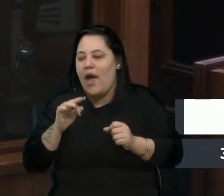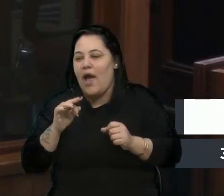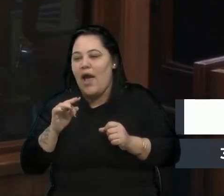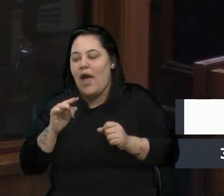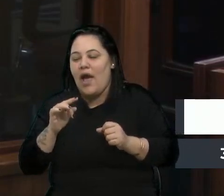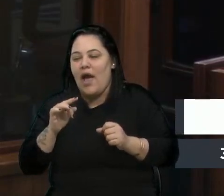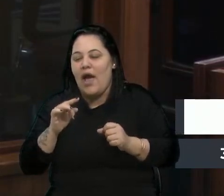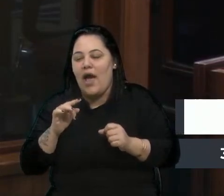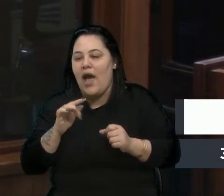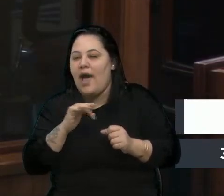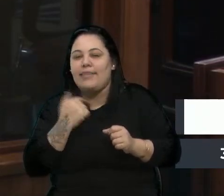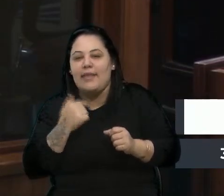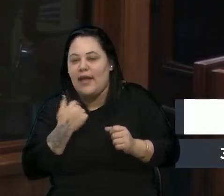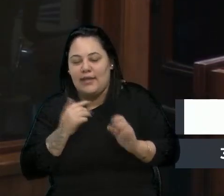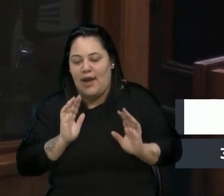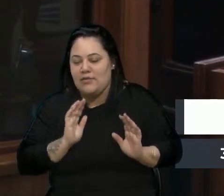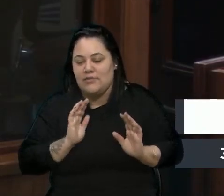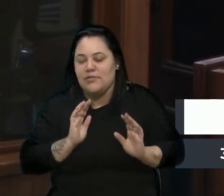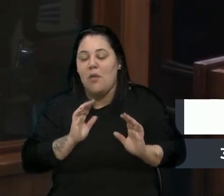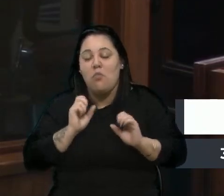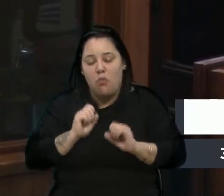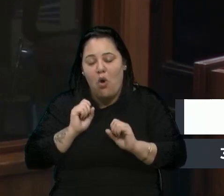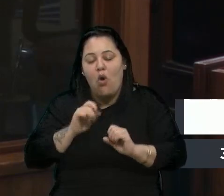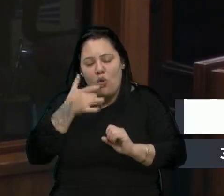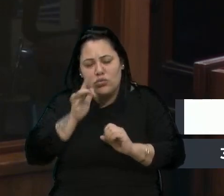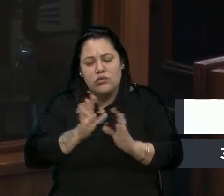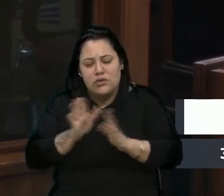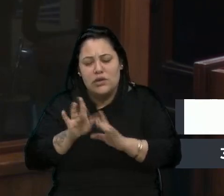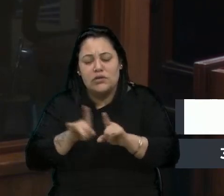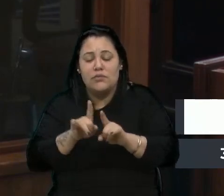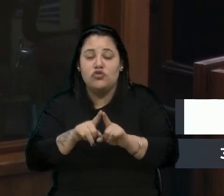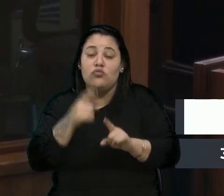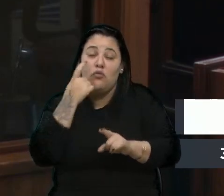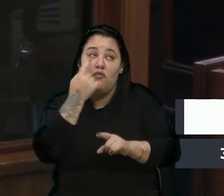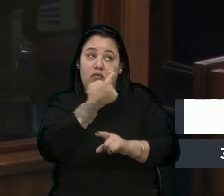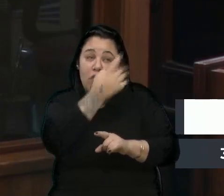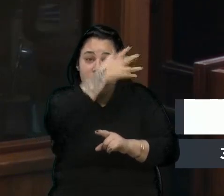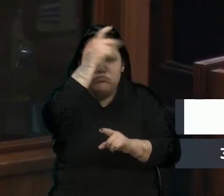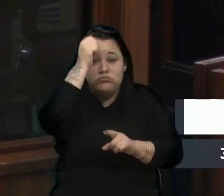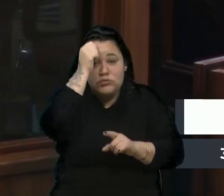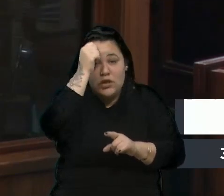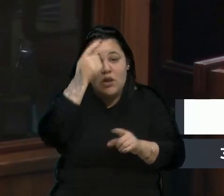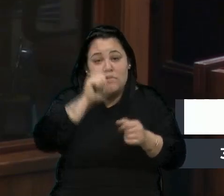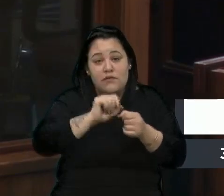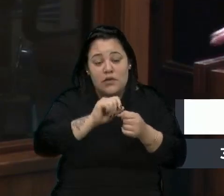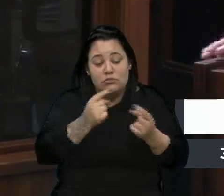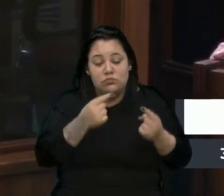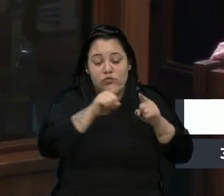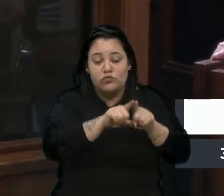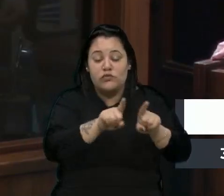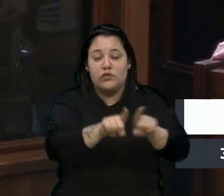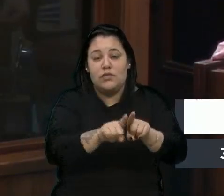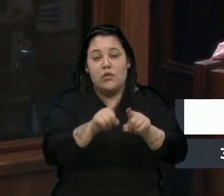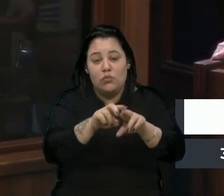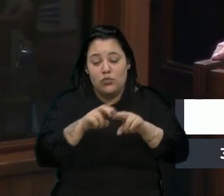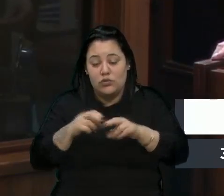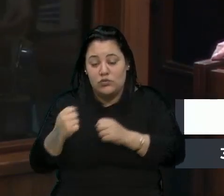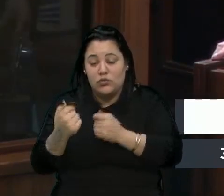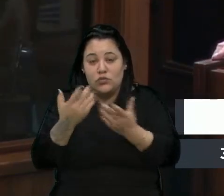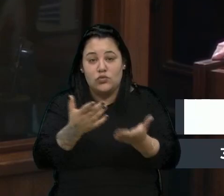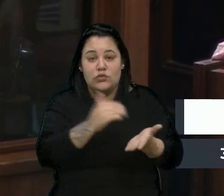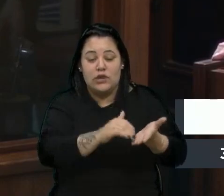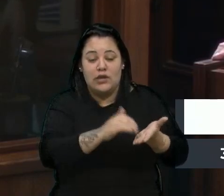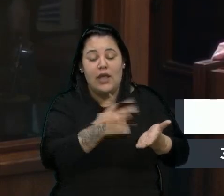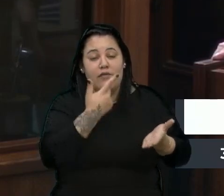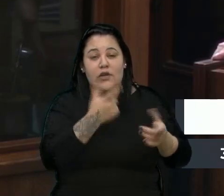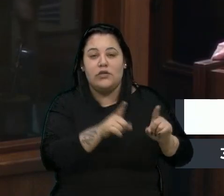ver se a prefeitura se interessa e faça o convênio. Por isso que eu trouxe o secretário